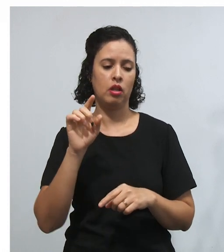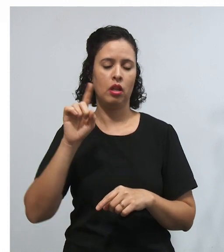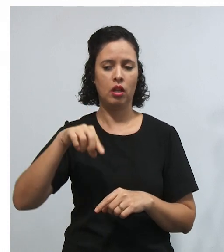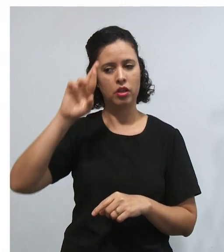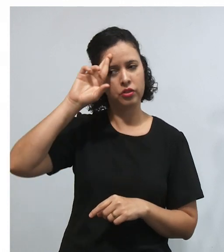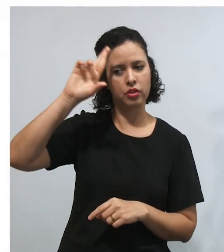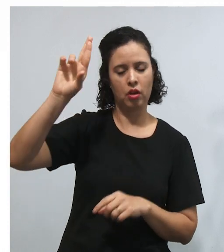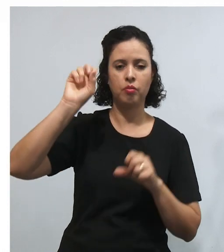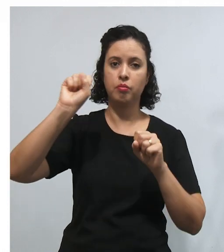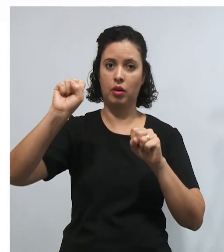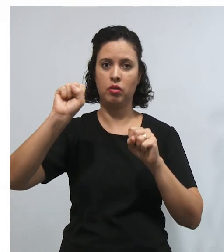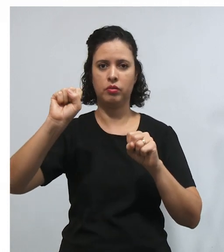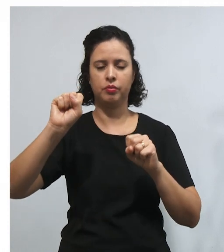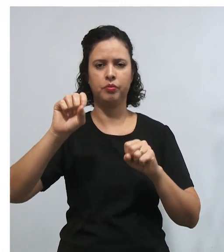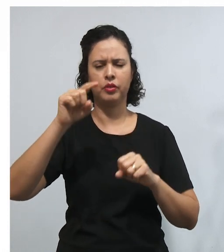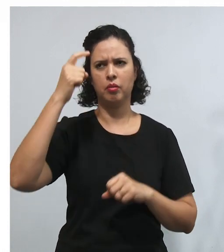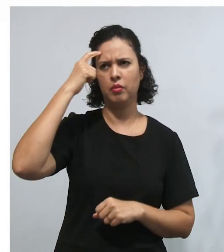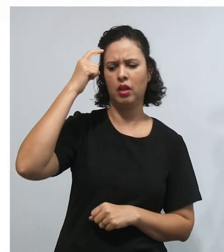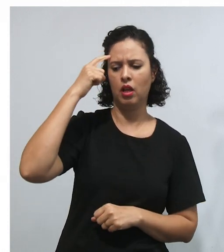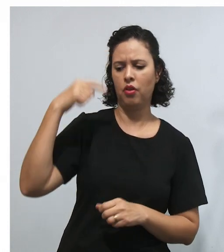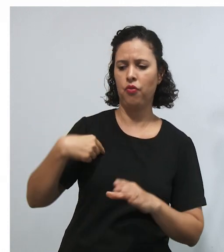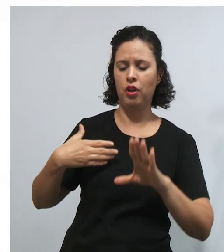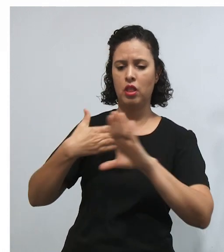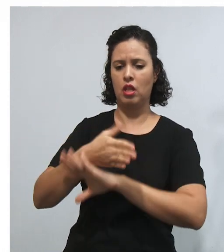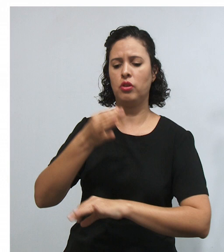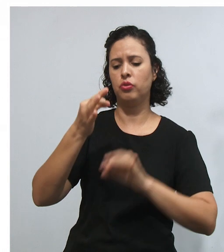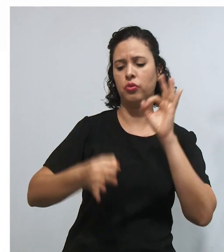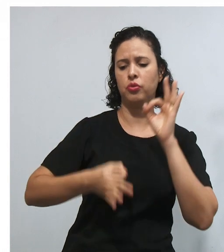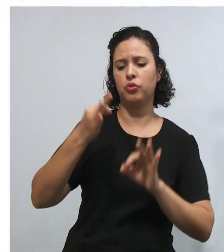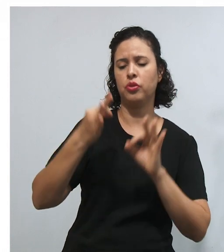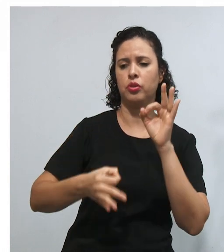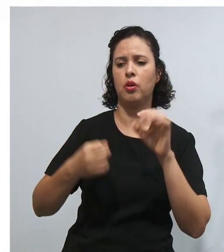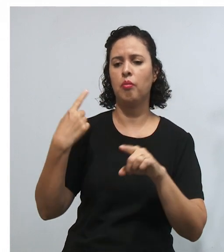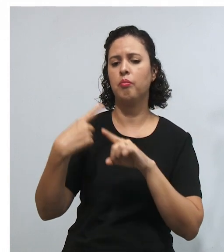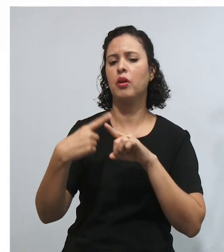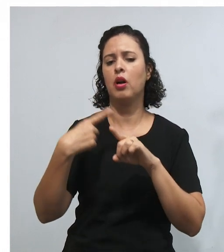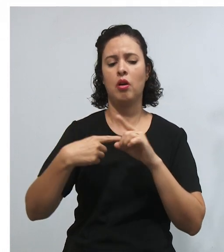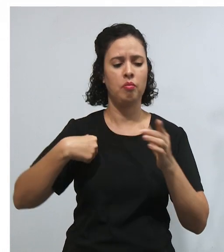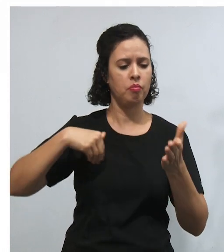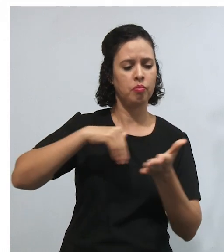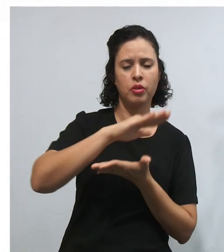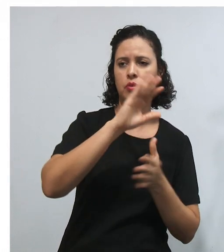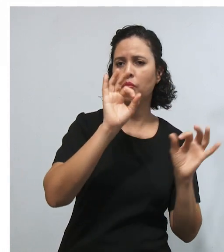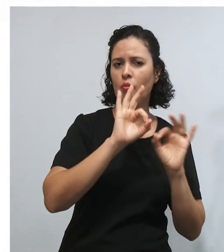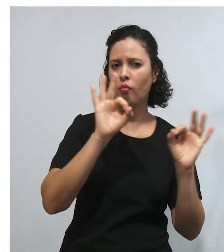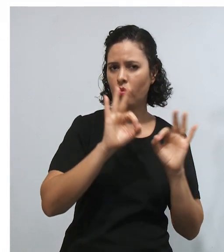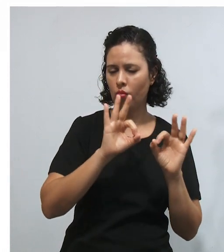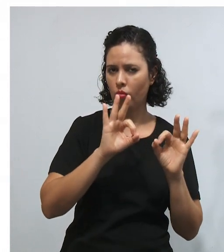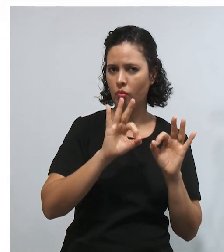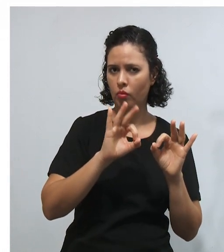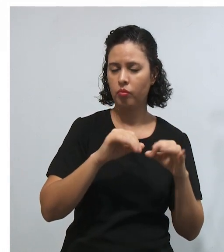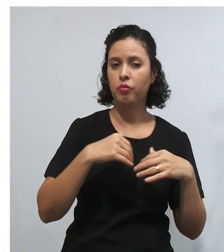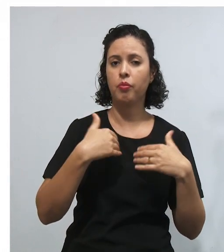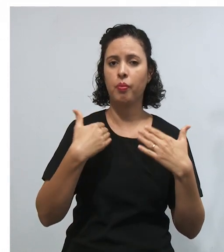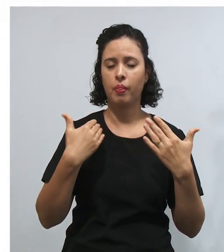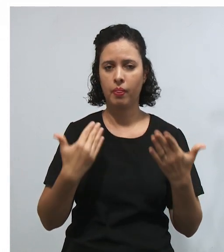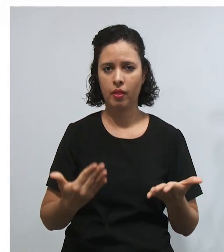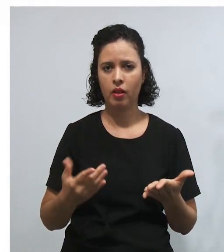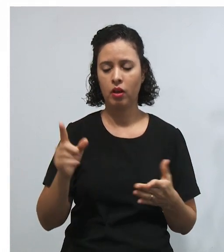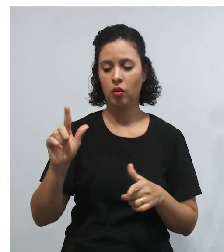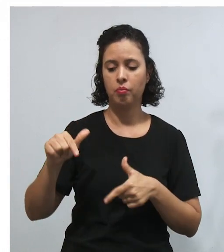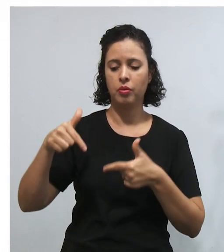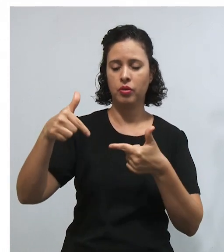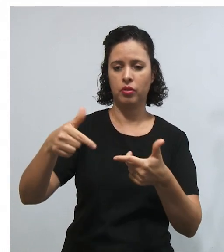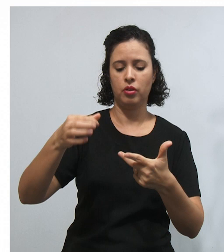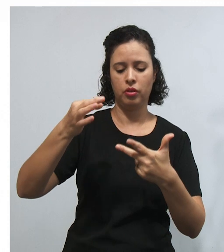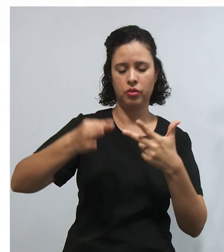E aí você, eu vou entrar na justiça, vou procurar o Poder Judiciário, porque esse cara não poderia ter me mandado embora. O que vai acontecer? O Poder